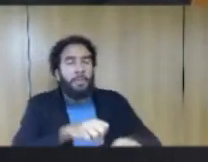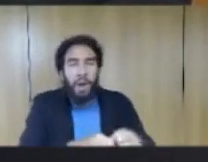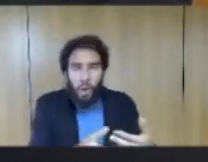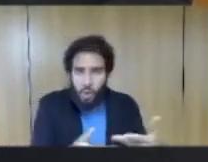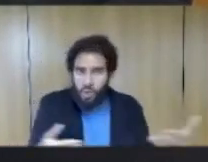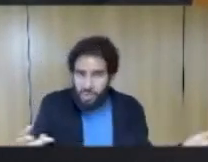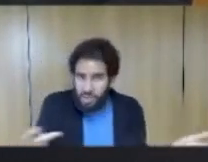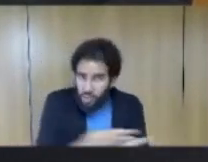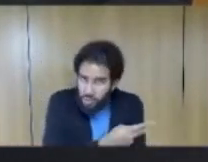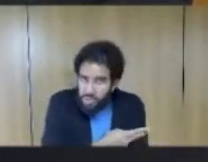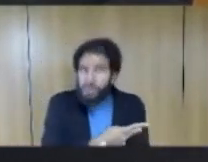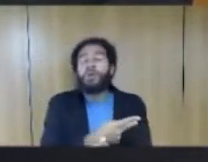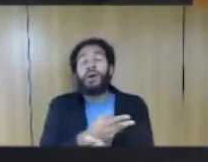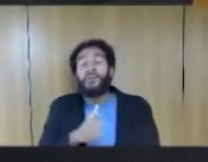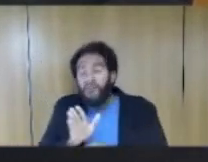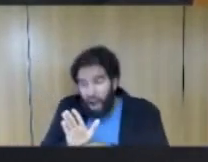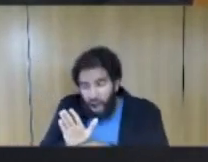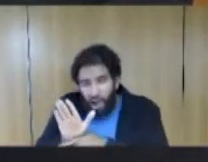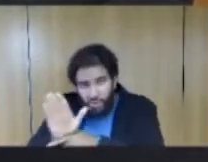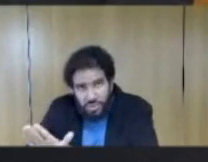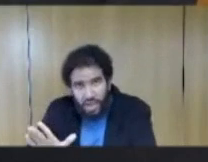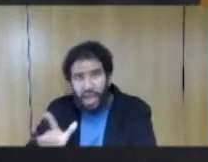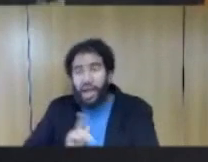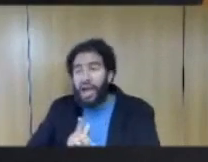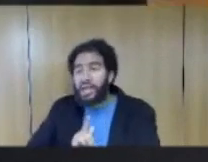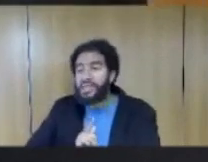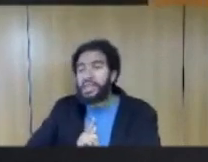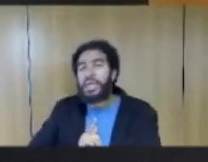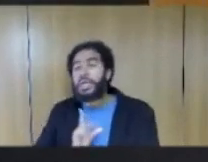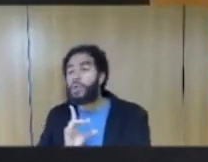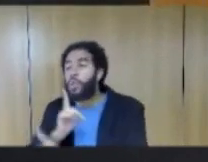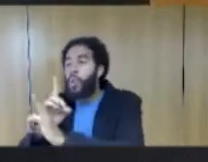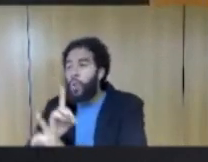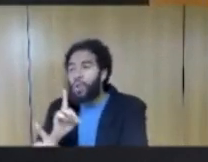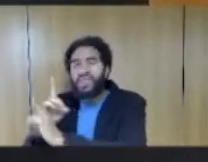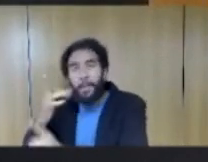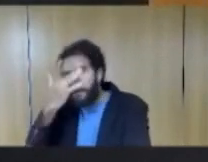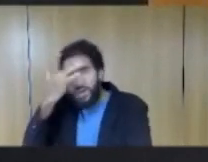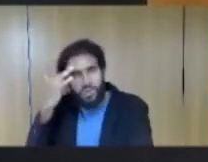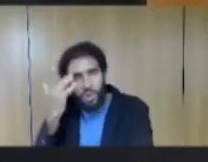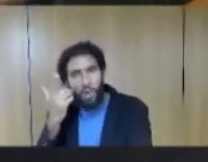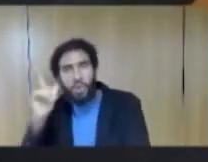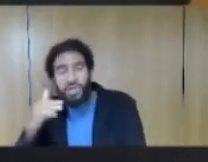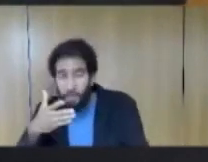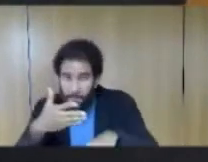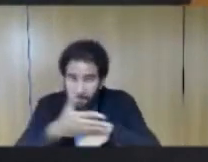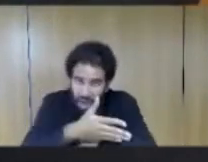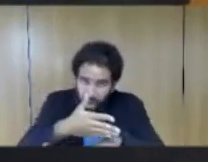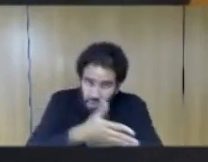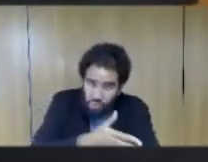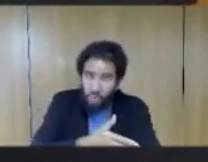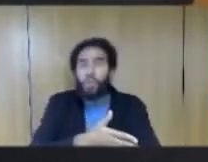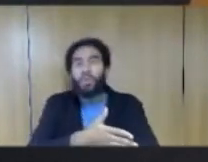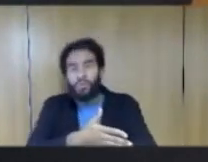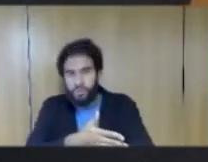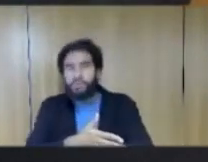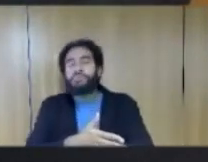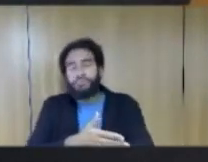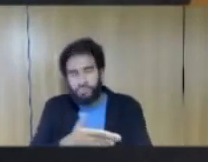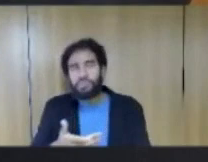vão conduzir a outras pessoas outras pessoas que participaram determinaram